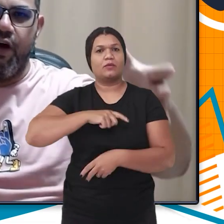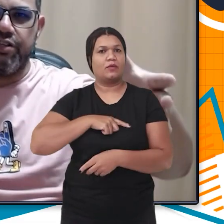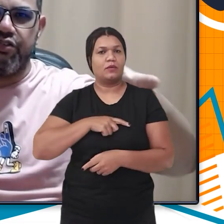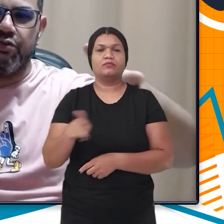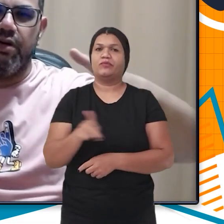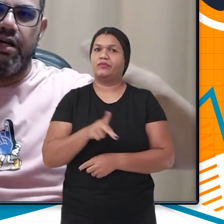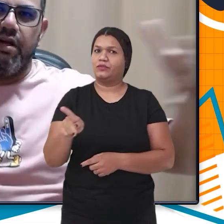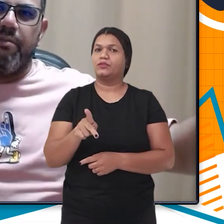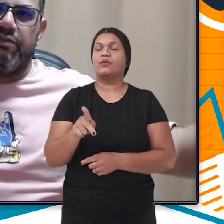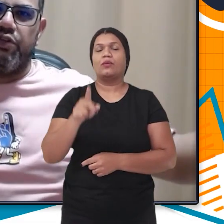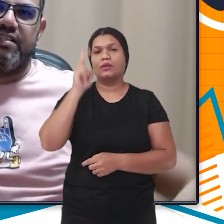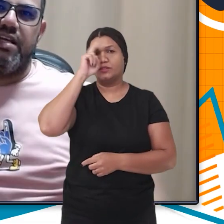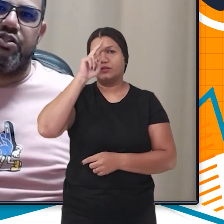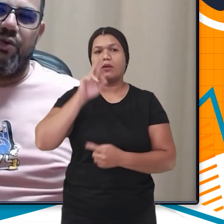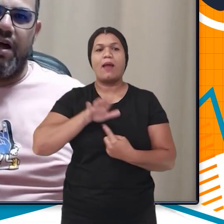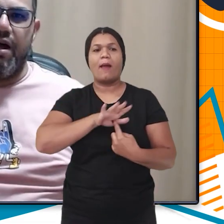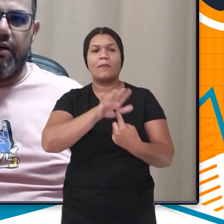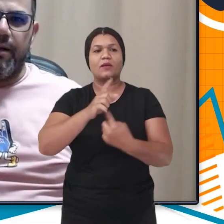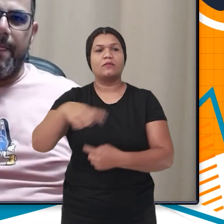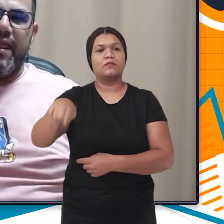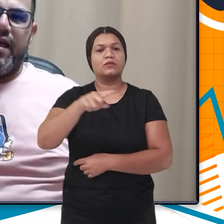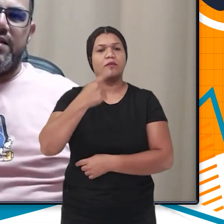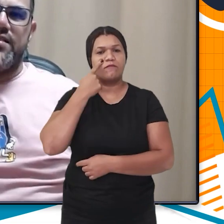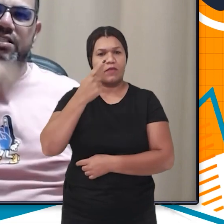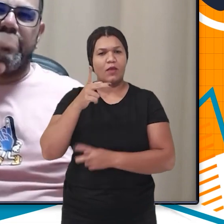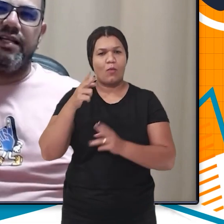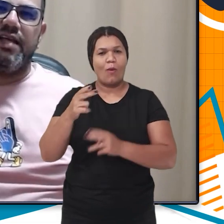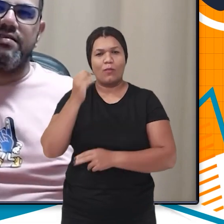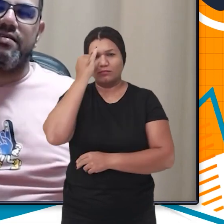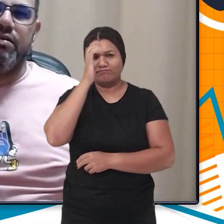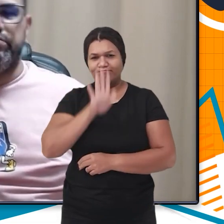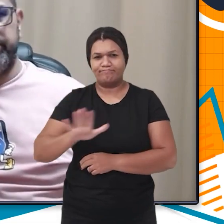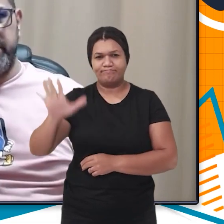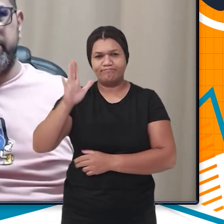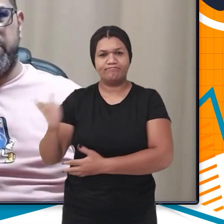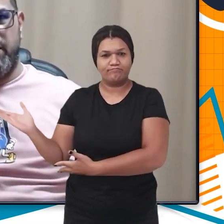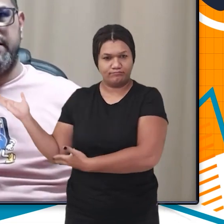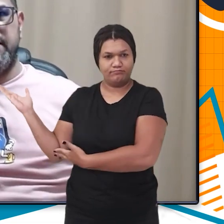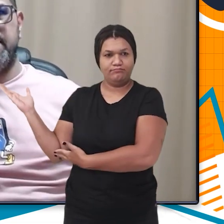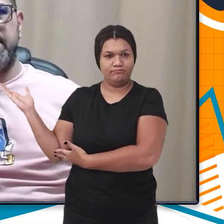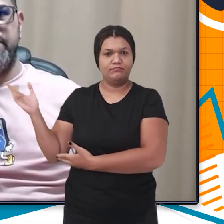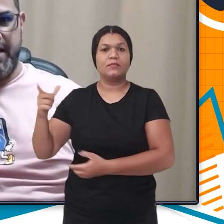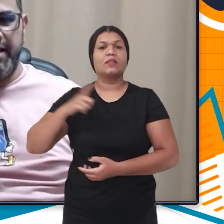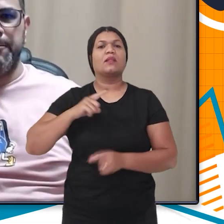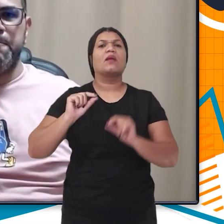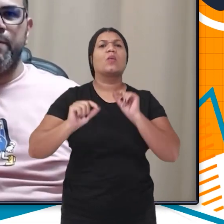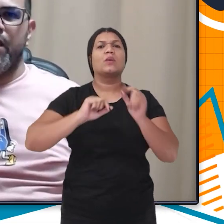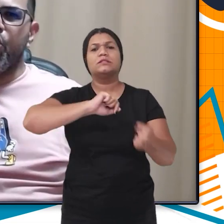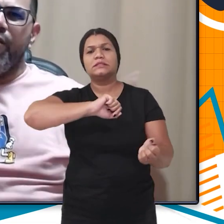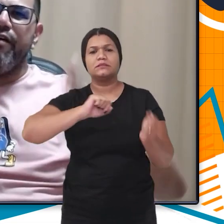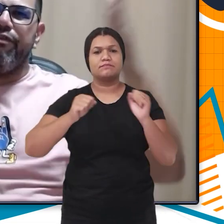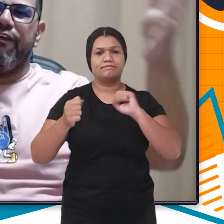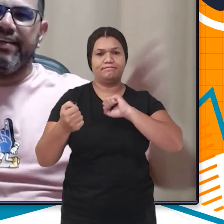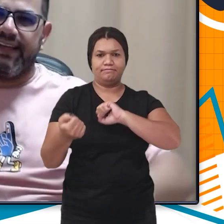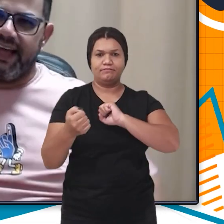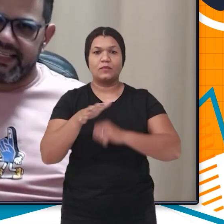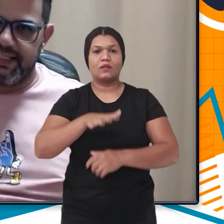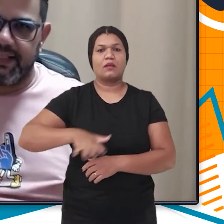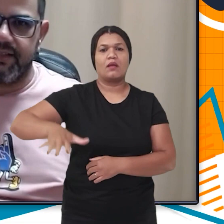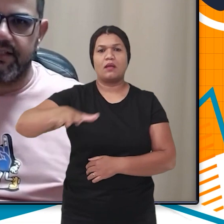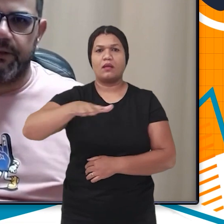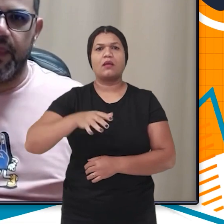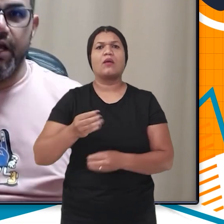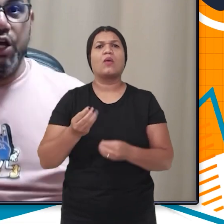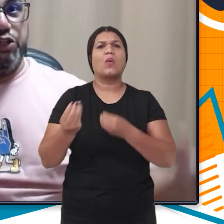um fóssil para vocês numa aula, existe a datação desses fósseis, certo? E como é feita